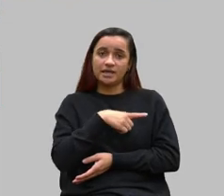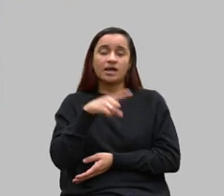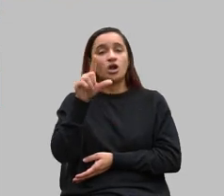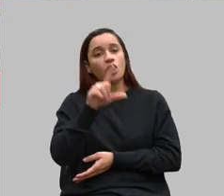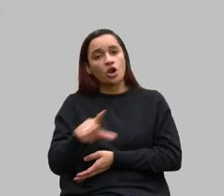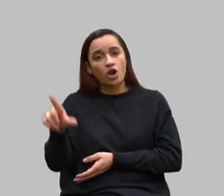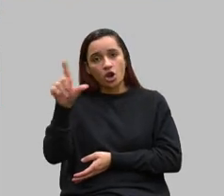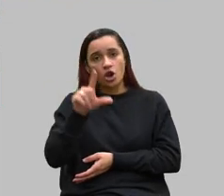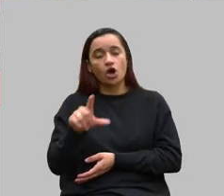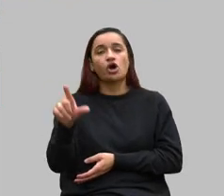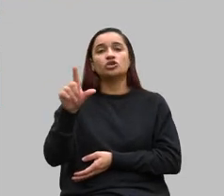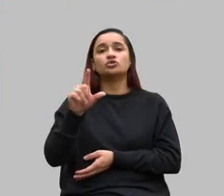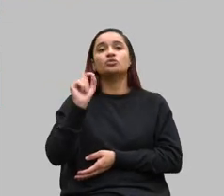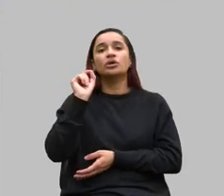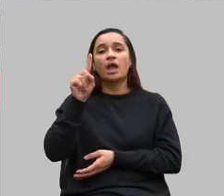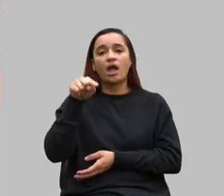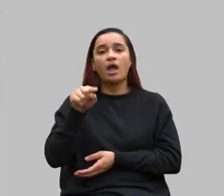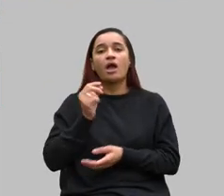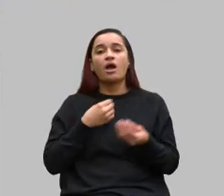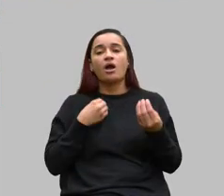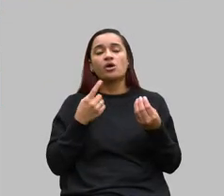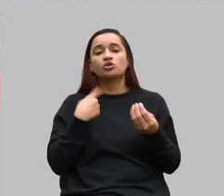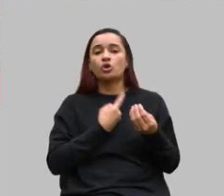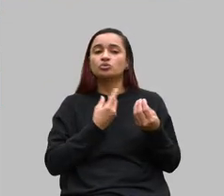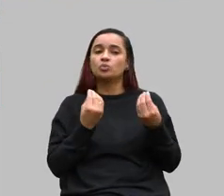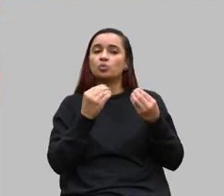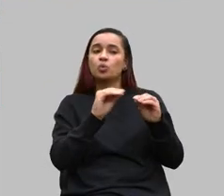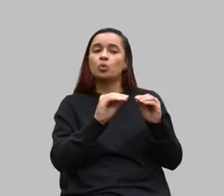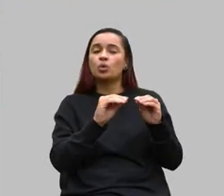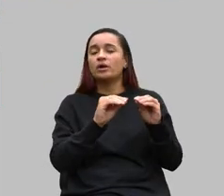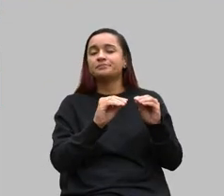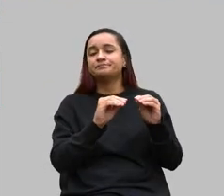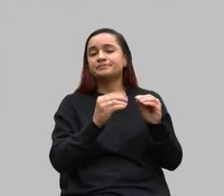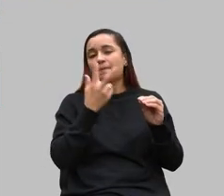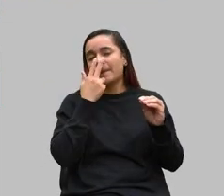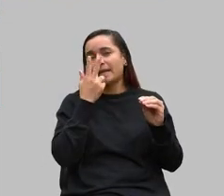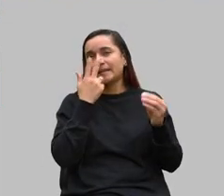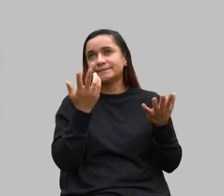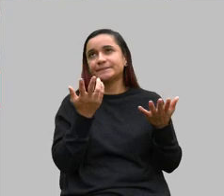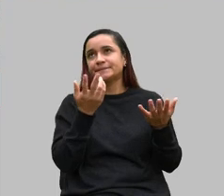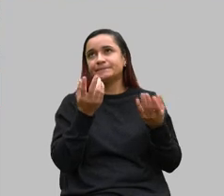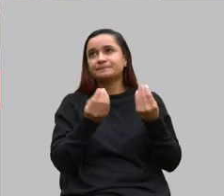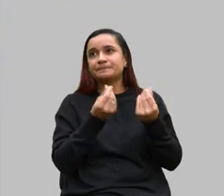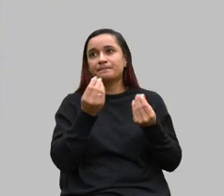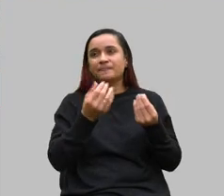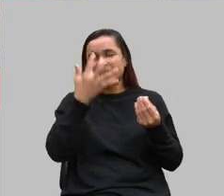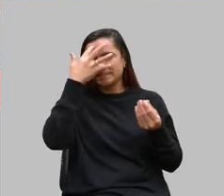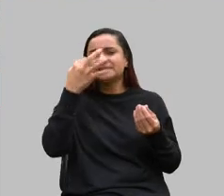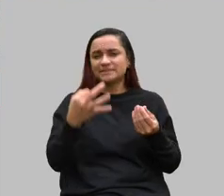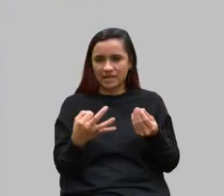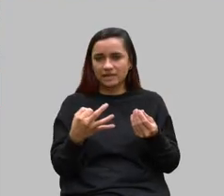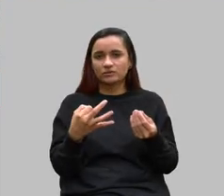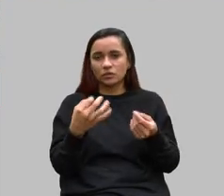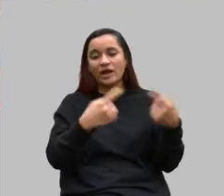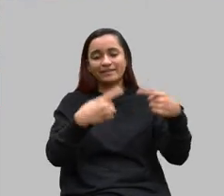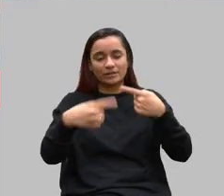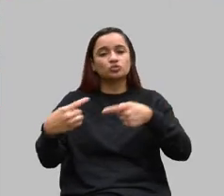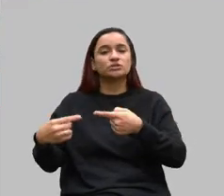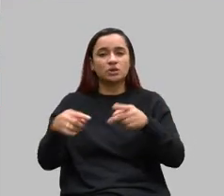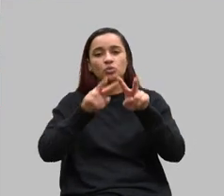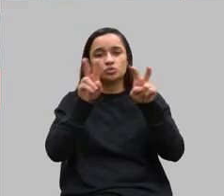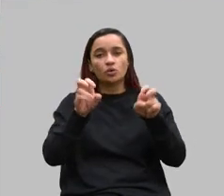que é colocado aqui de uma forma bastante assertiva a discussão de do